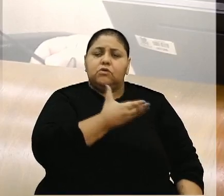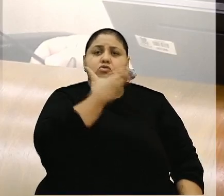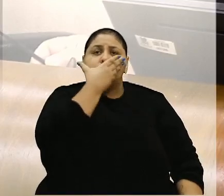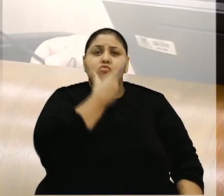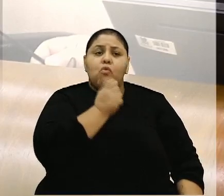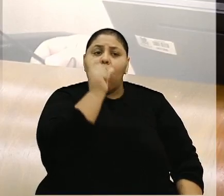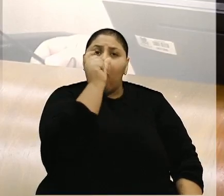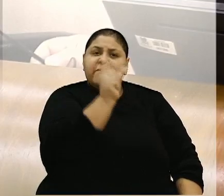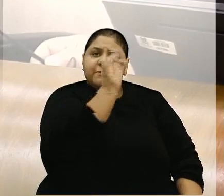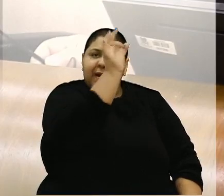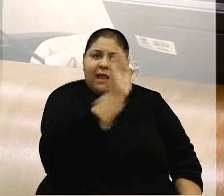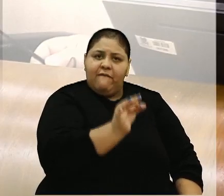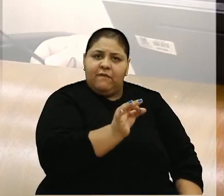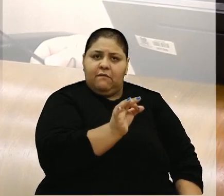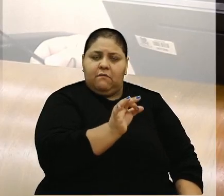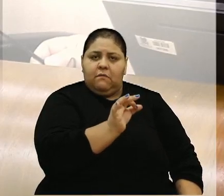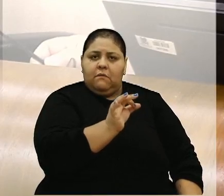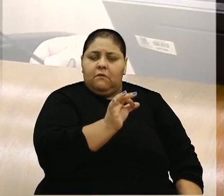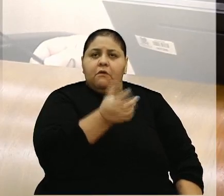me disse